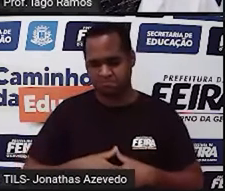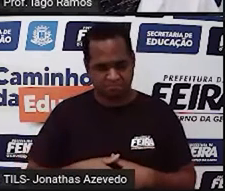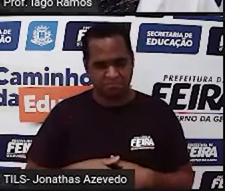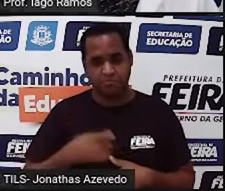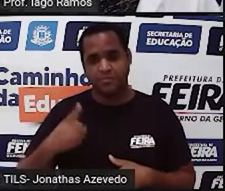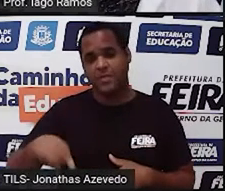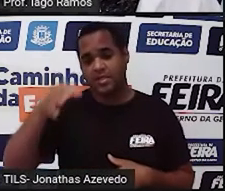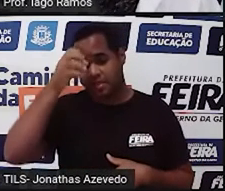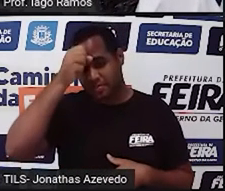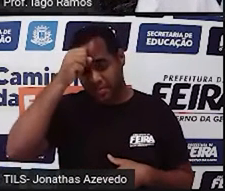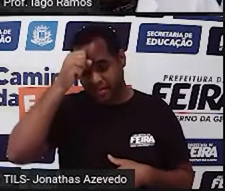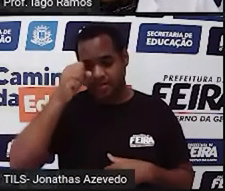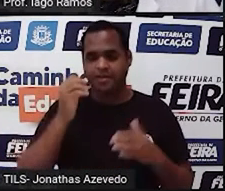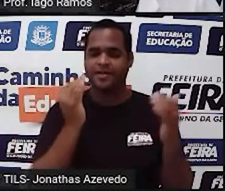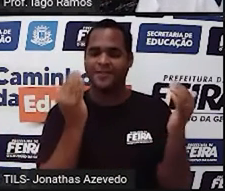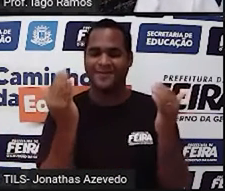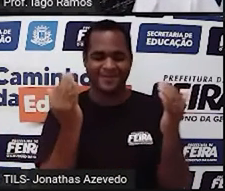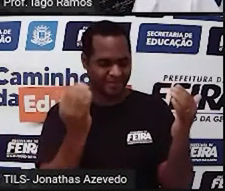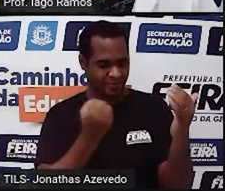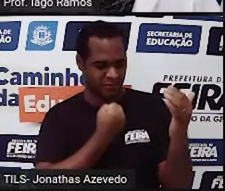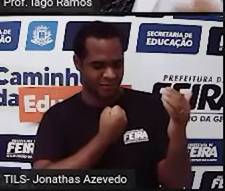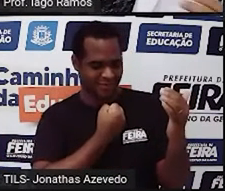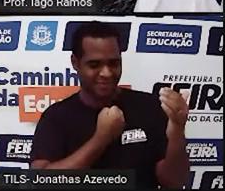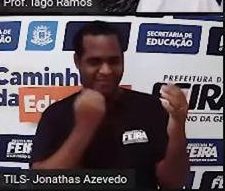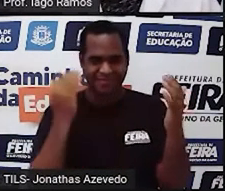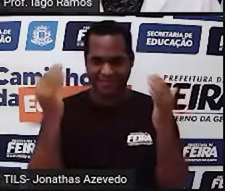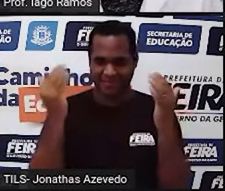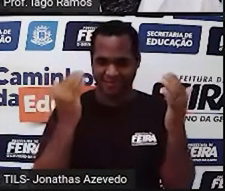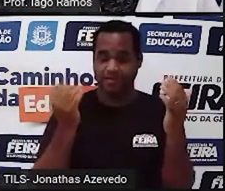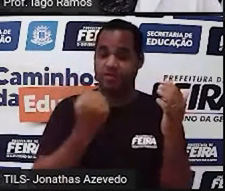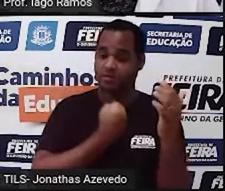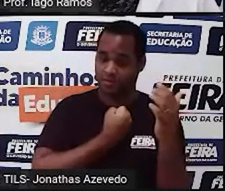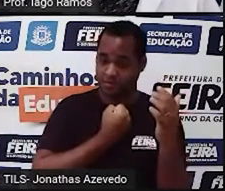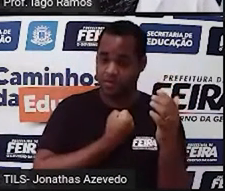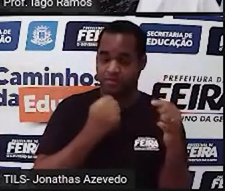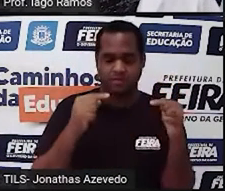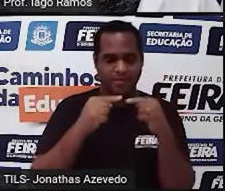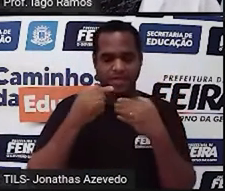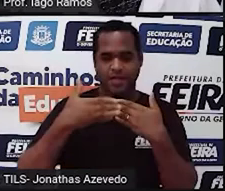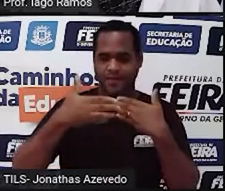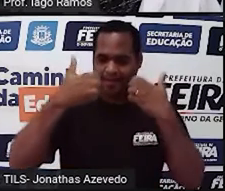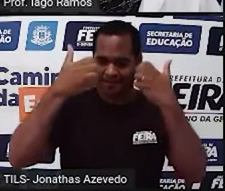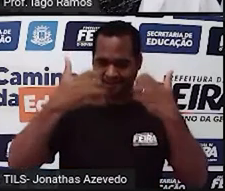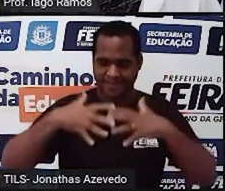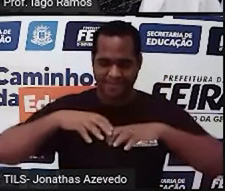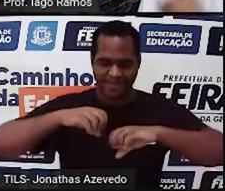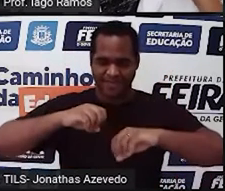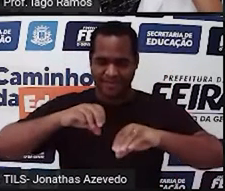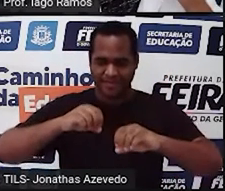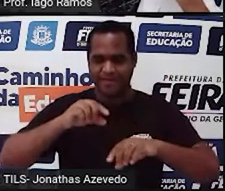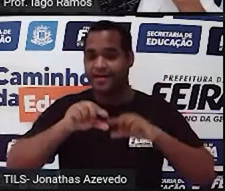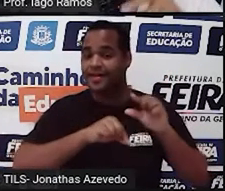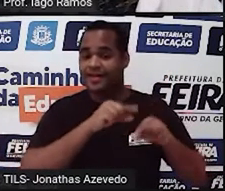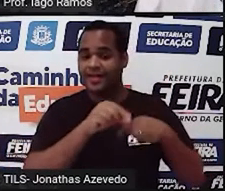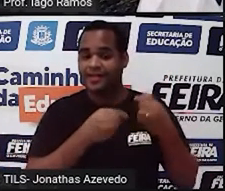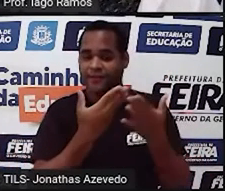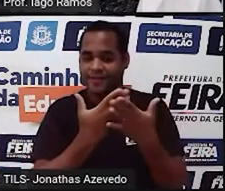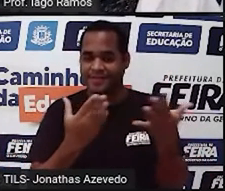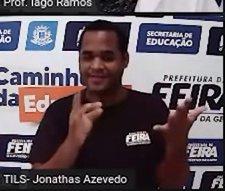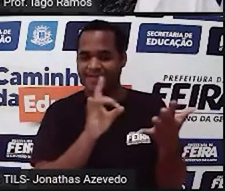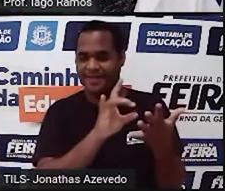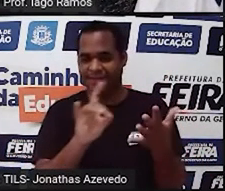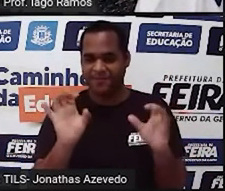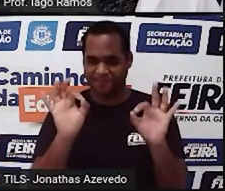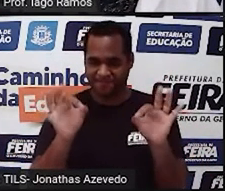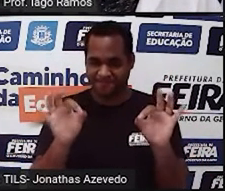vai aprender a comparar esse tipo de número que durante a aula a gente vai trazendo mais detalhes para vocês aí